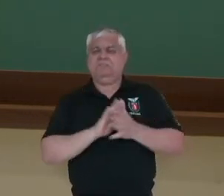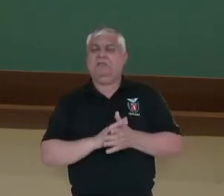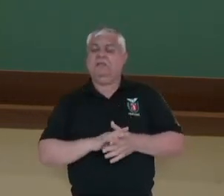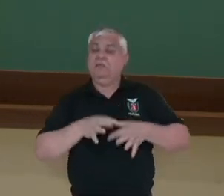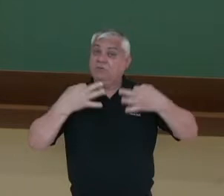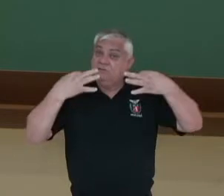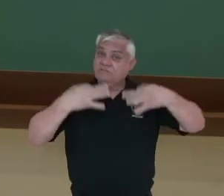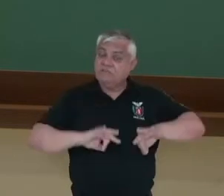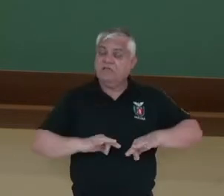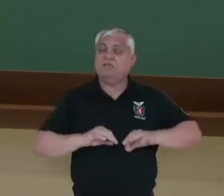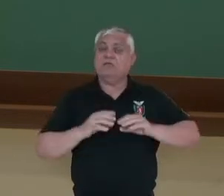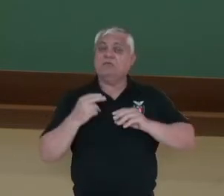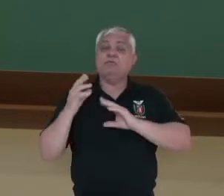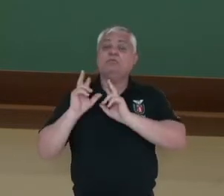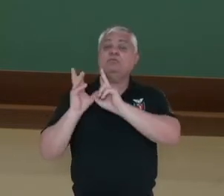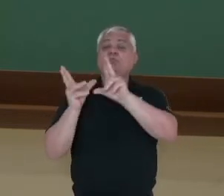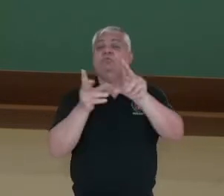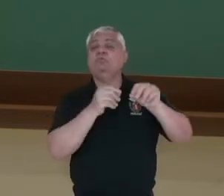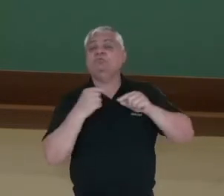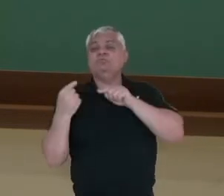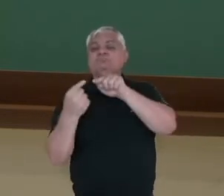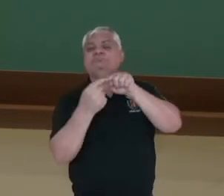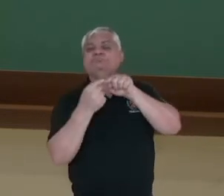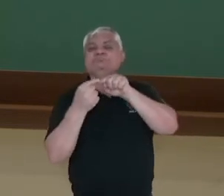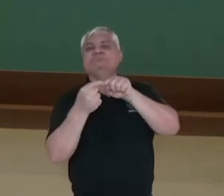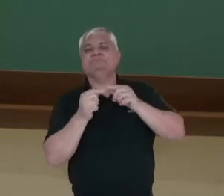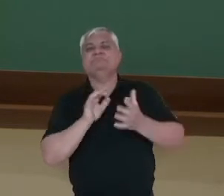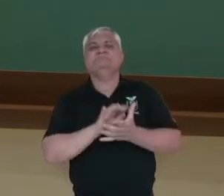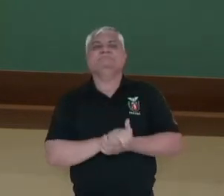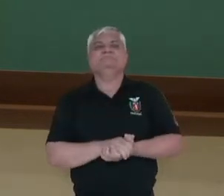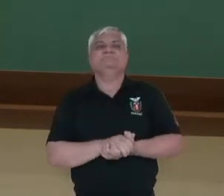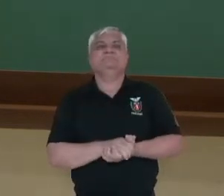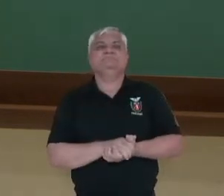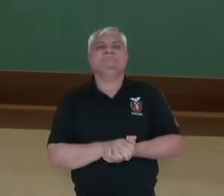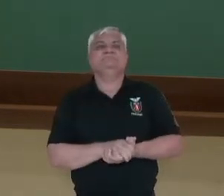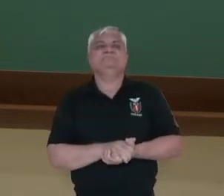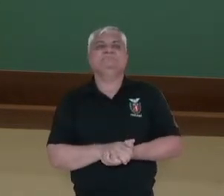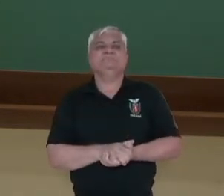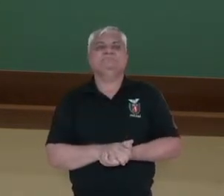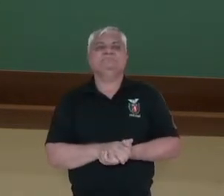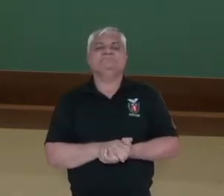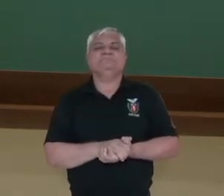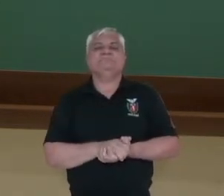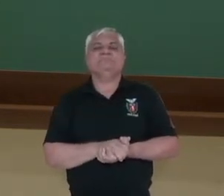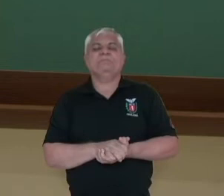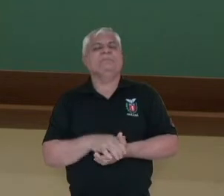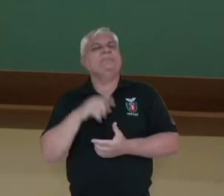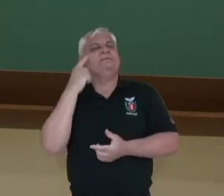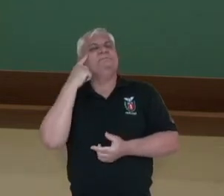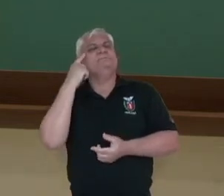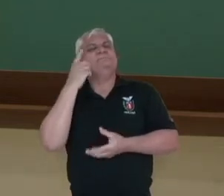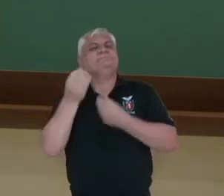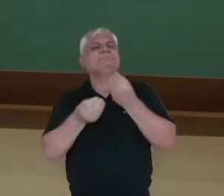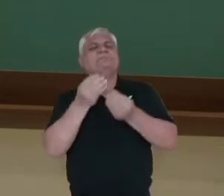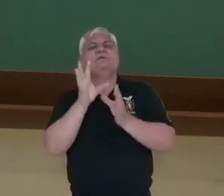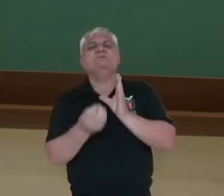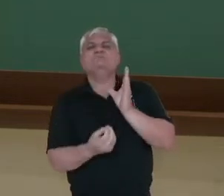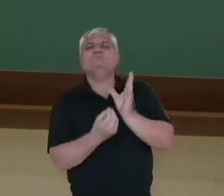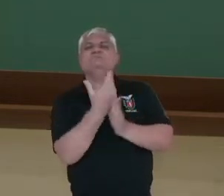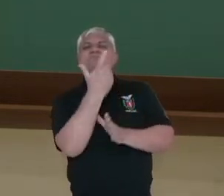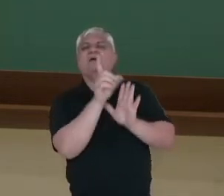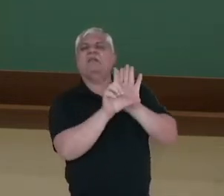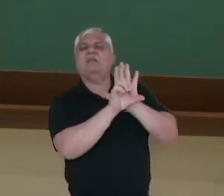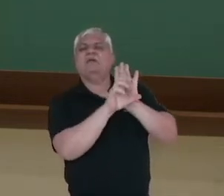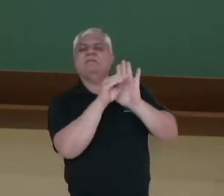a partir dos ideais democráticos, republicanos, etc. Vamos pensar agora sobre as origens